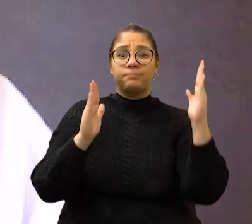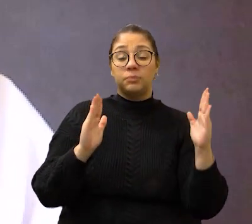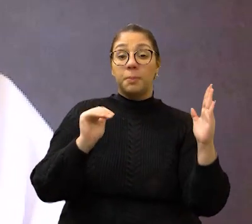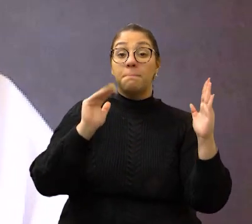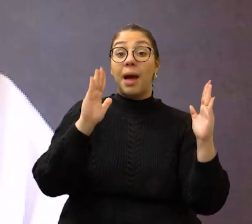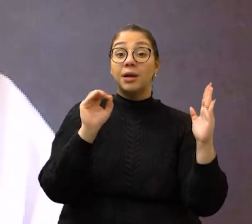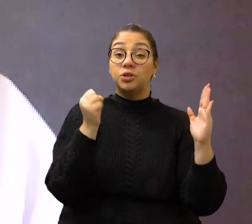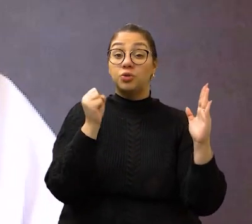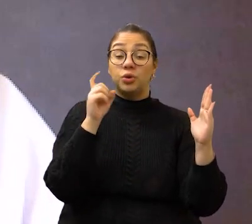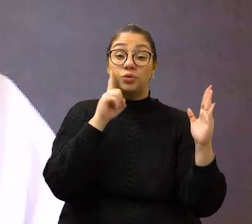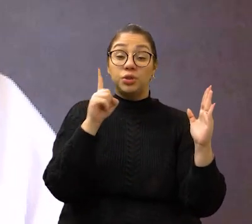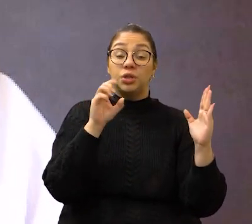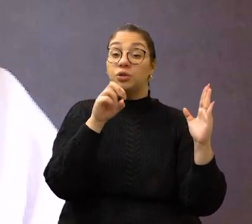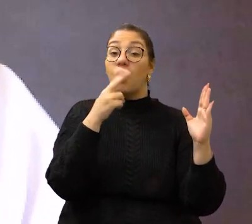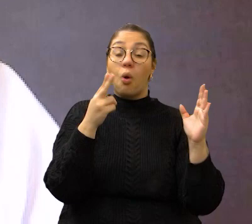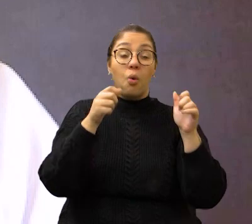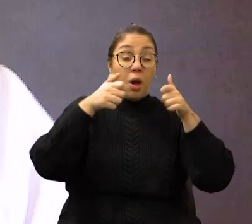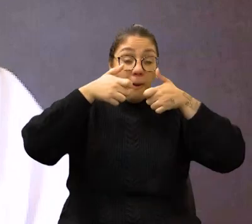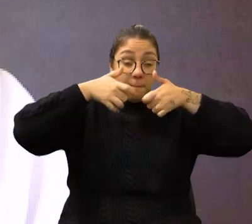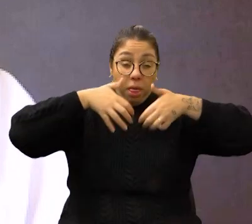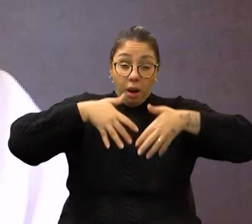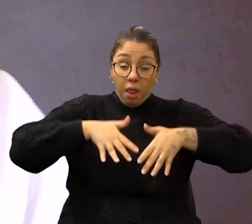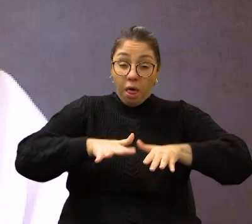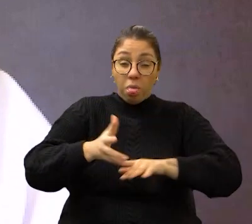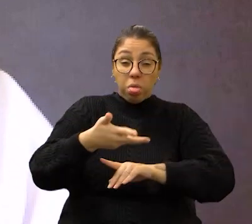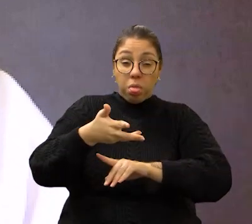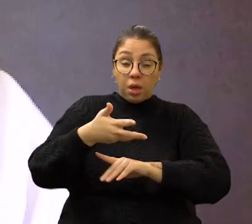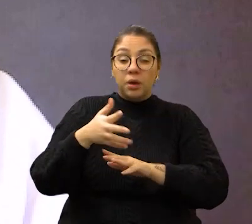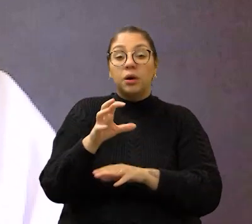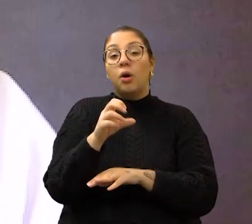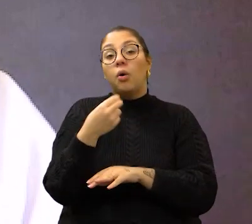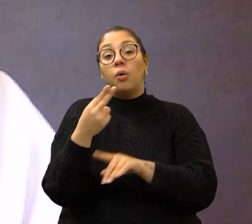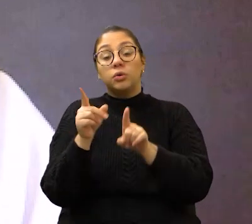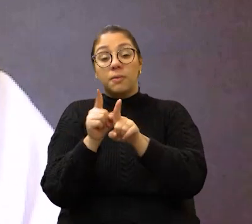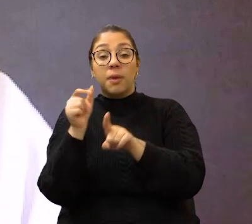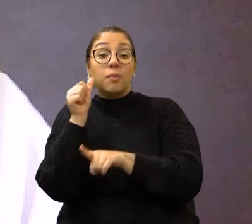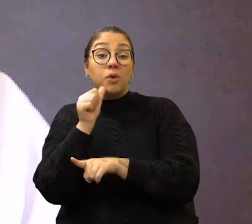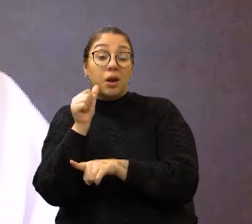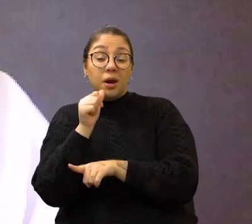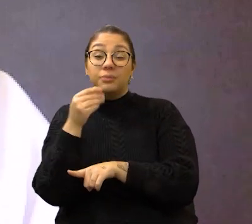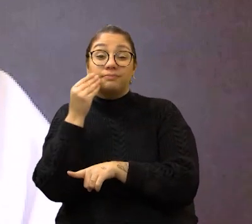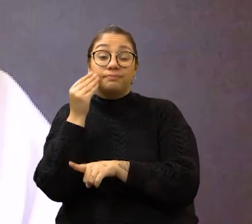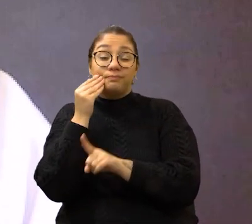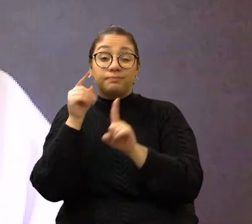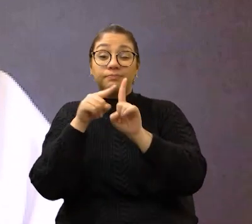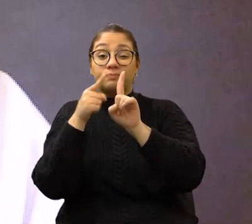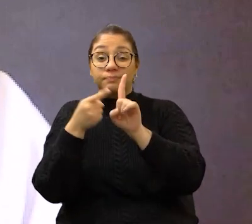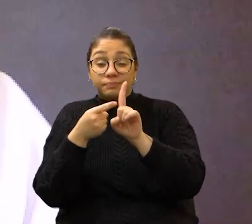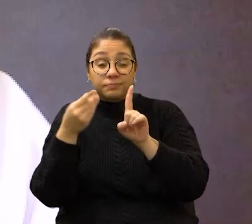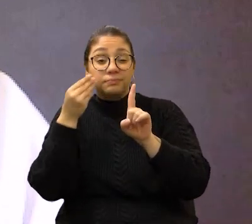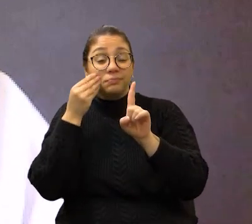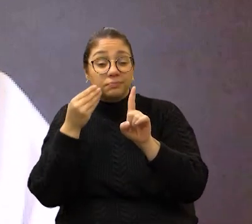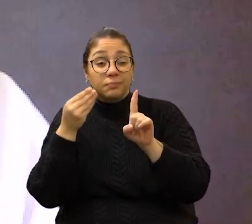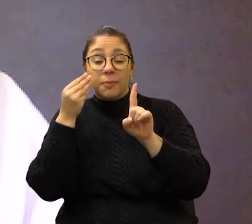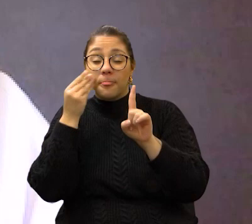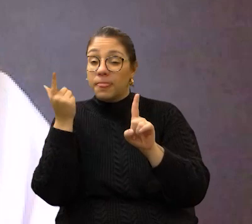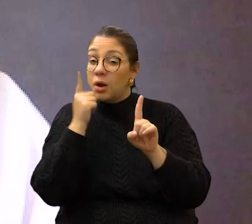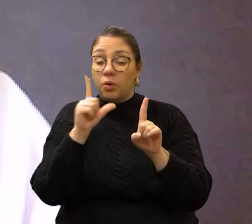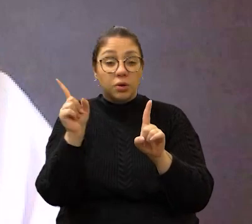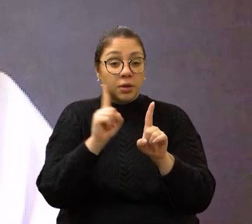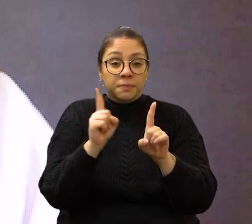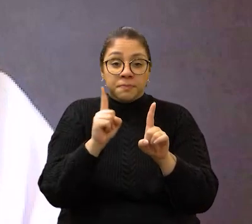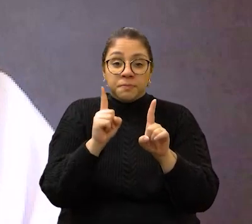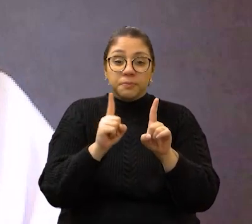ele se torna muito intenso. E claro, aquela mulher que está tentando engravidar e não consegue, e que a gente às vezes não